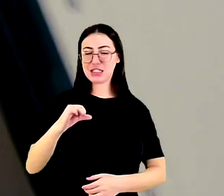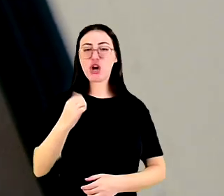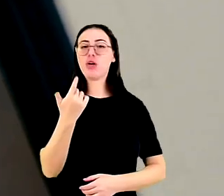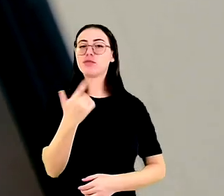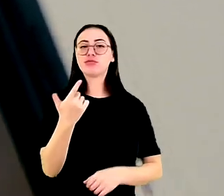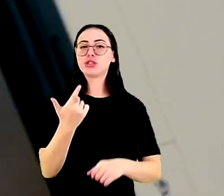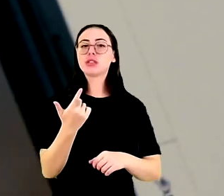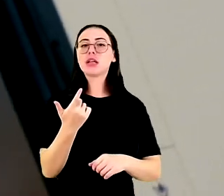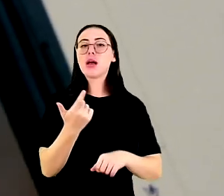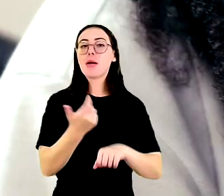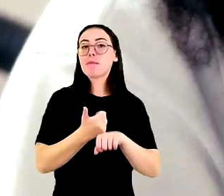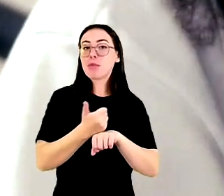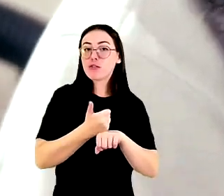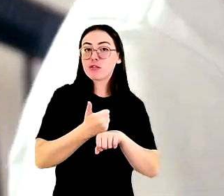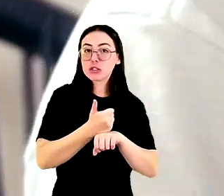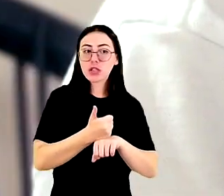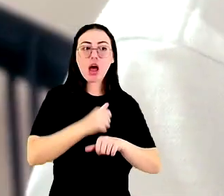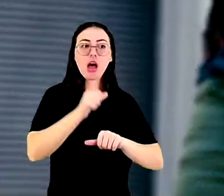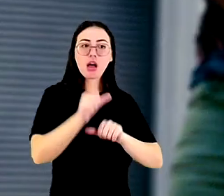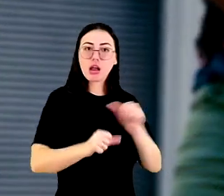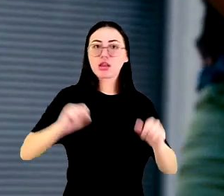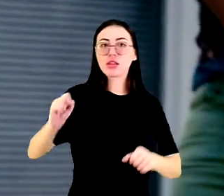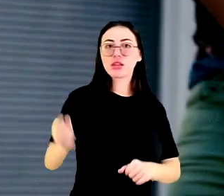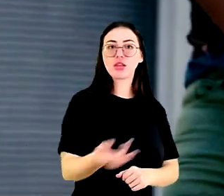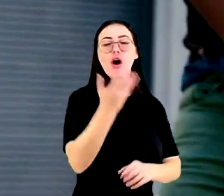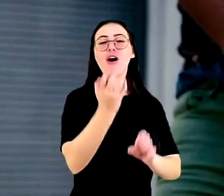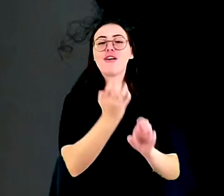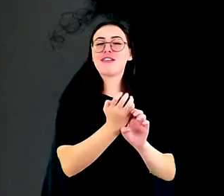engenheira de dados habilitada em Google Cloud Platform.